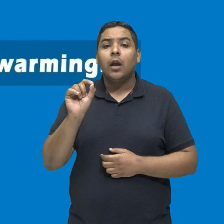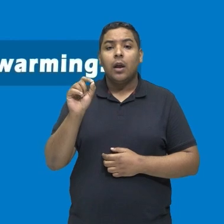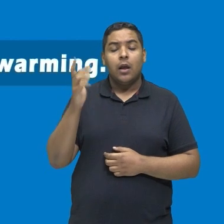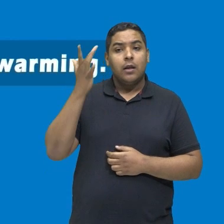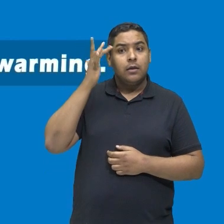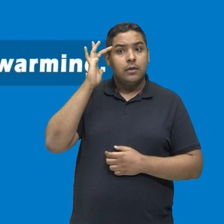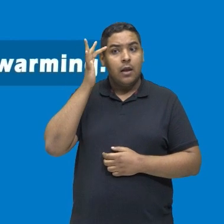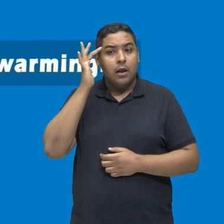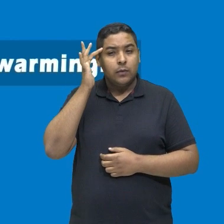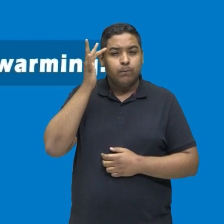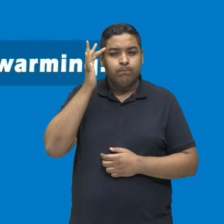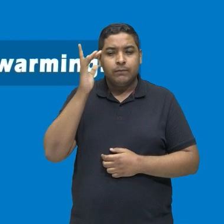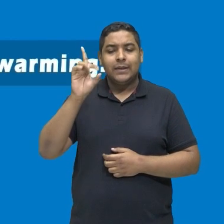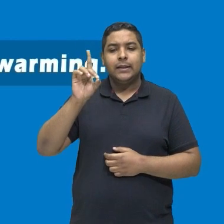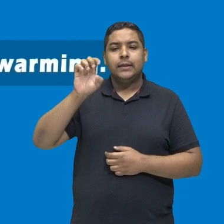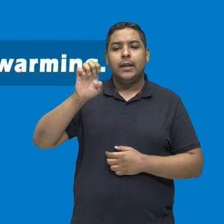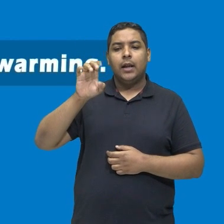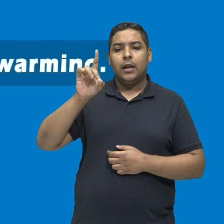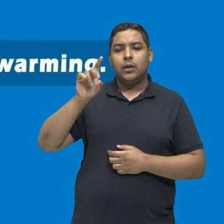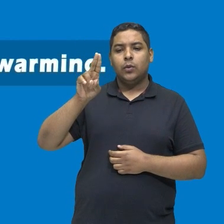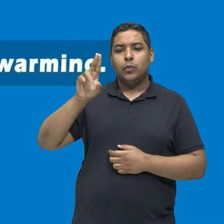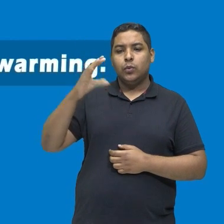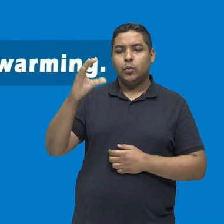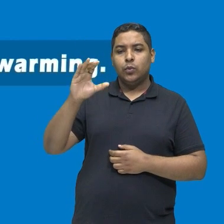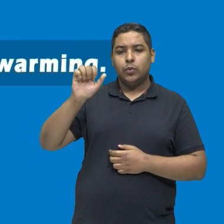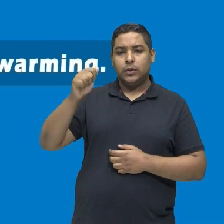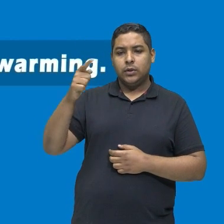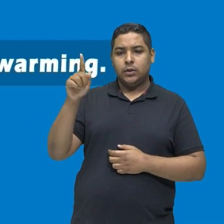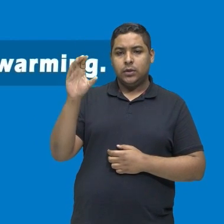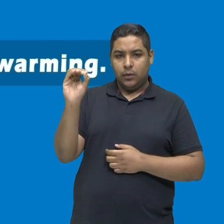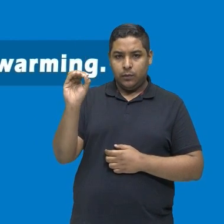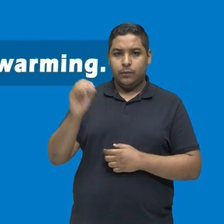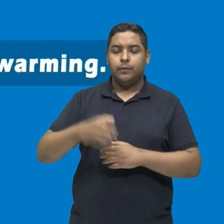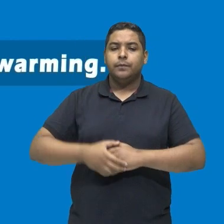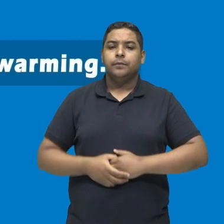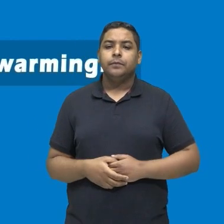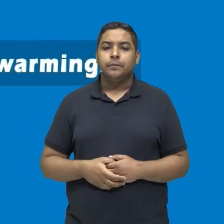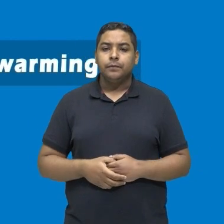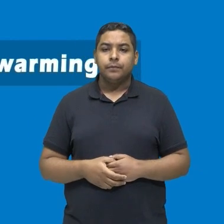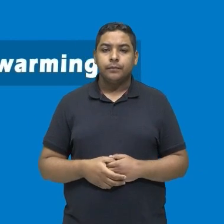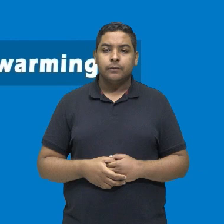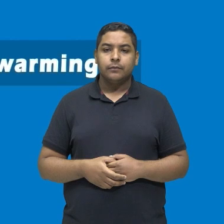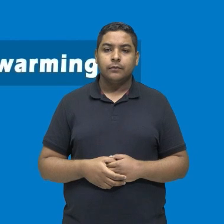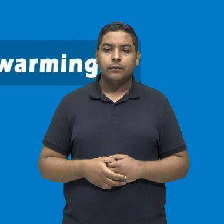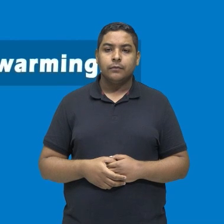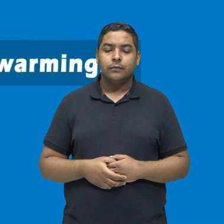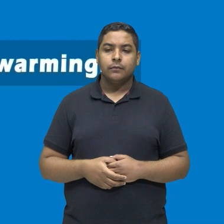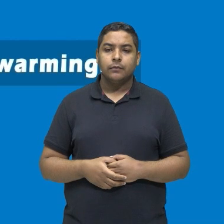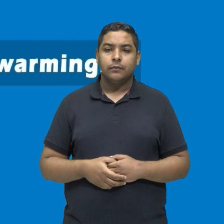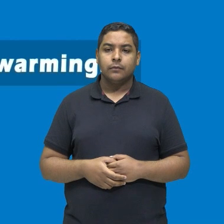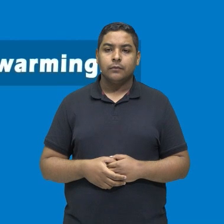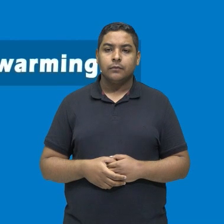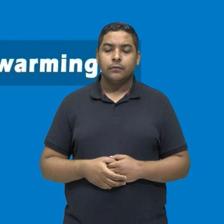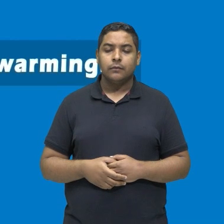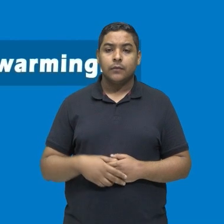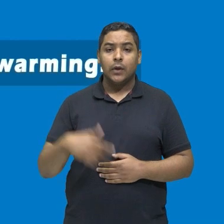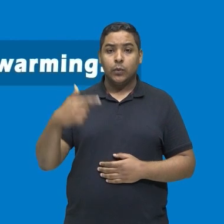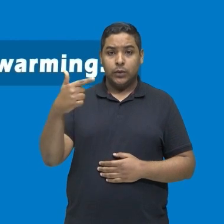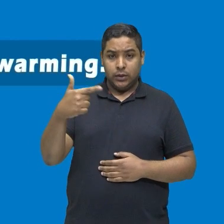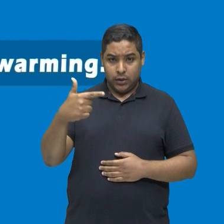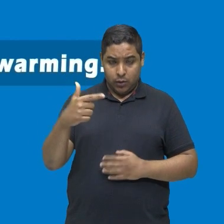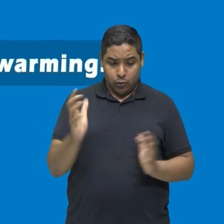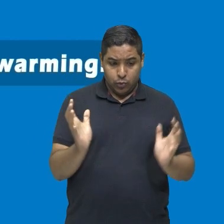tá? Deduzir algo. Olha só o exemplo que eu tenho ali. The second group could, o segundo